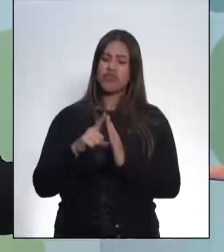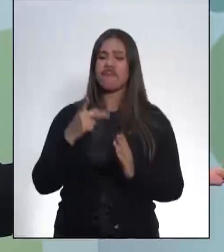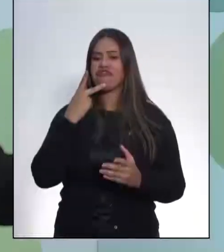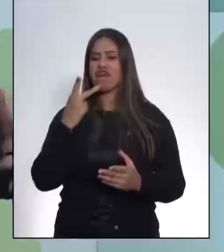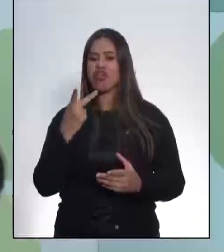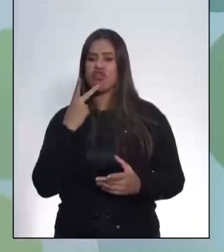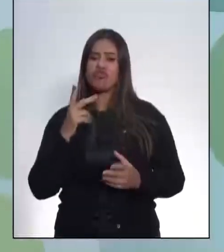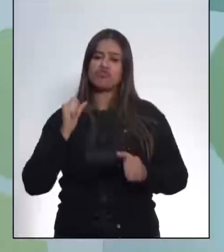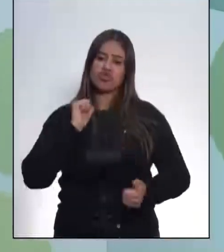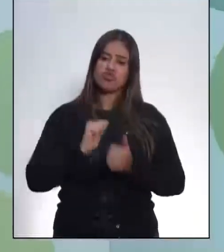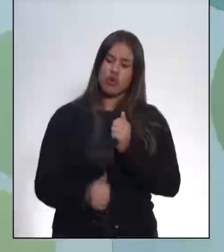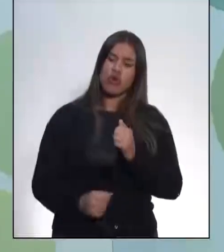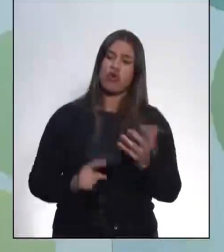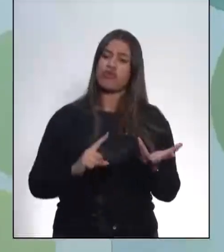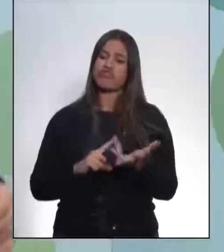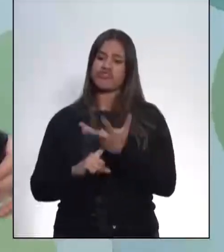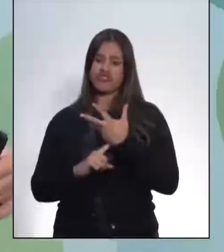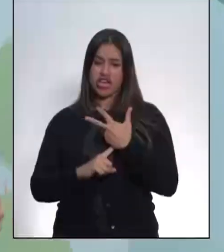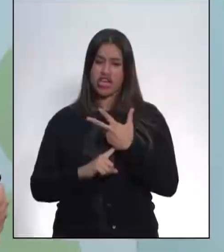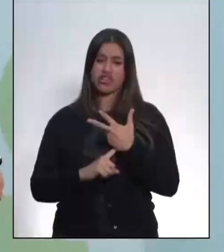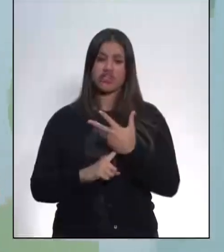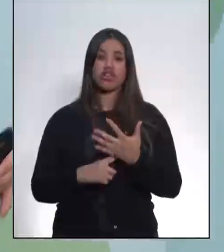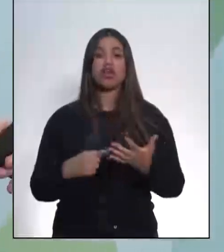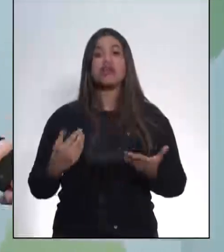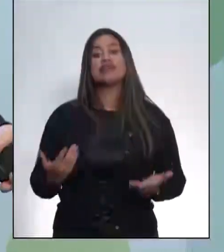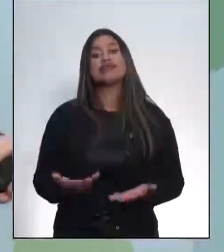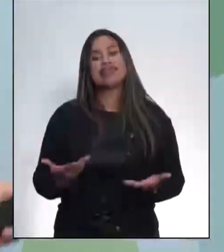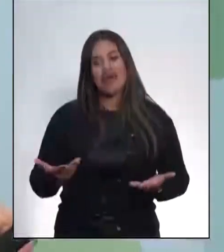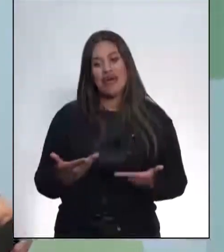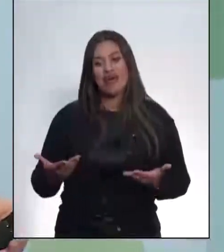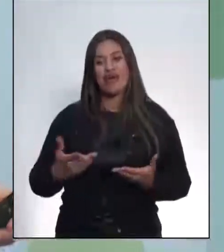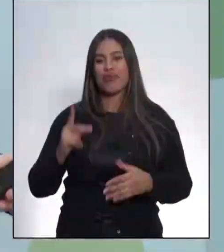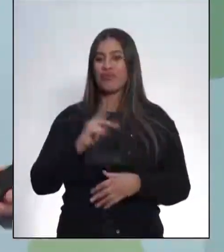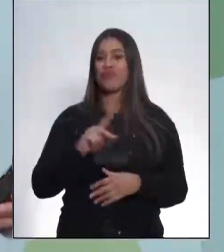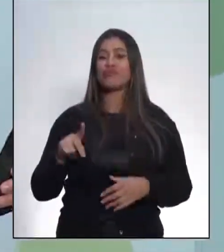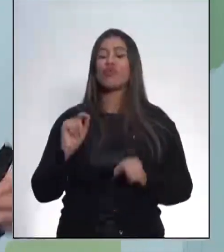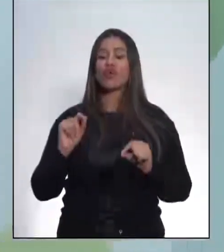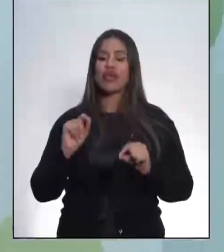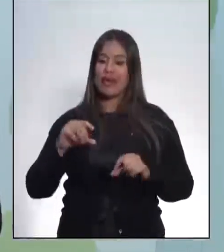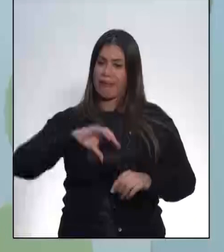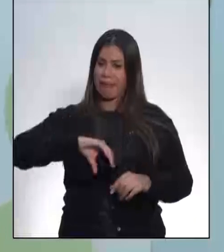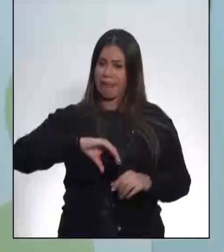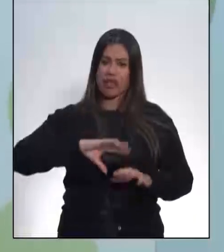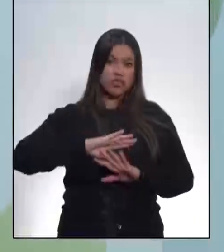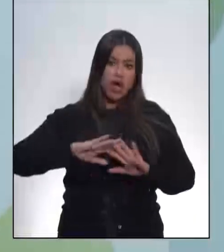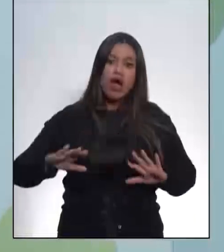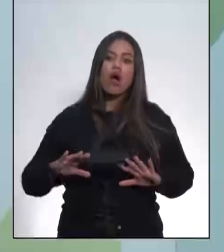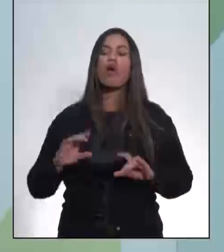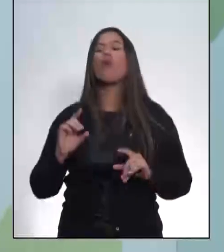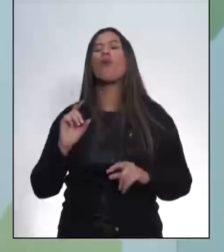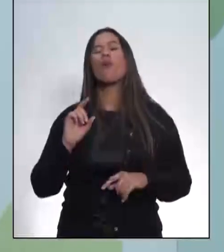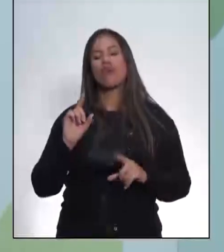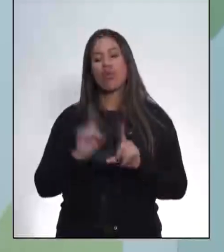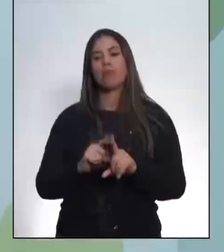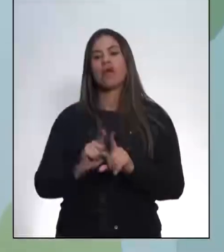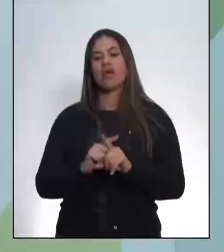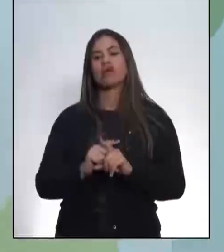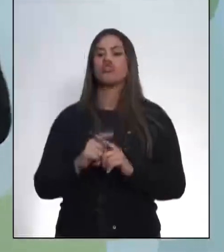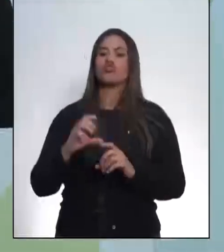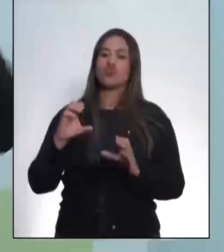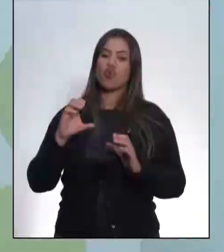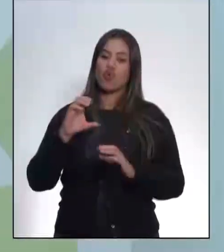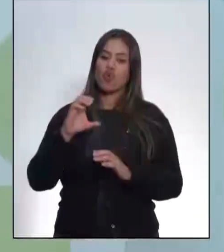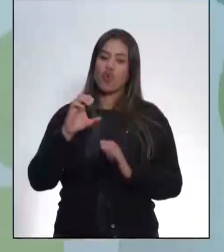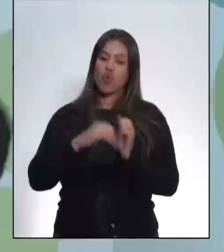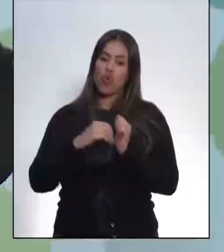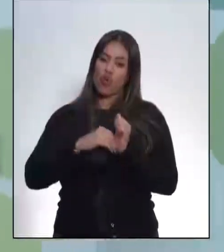de patrimônio? Pois então, porque a gente hoje é professor de códigos e linguagens. Então, presta atenção. O que a gente pressupõe na literatura? Vamos lá?